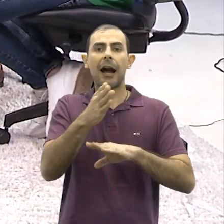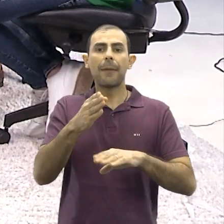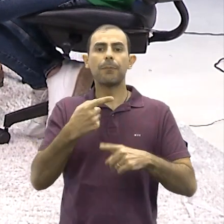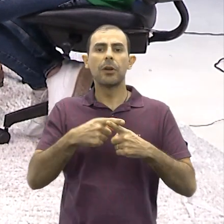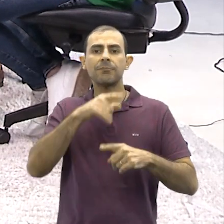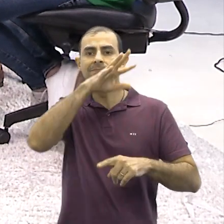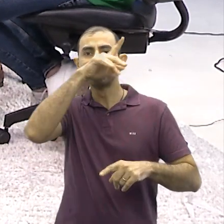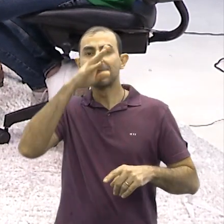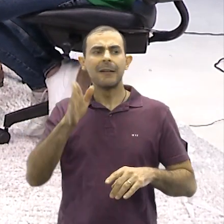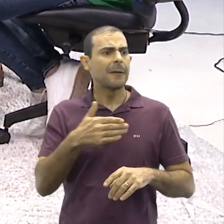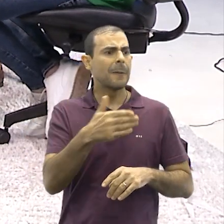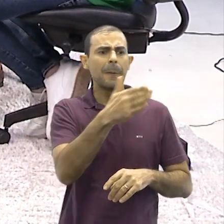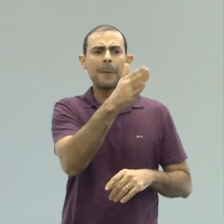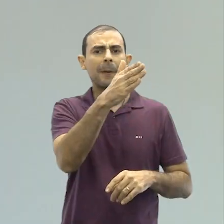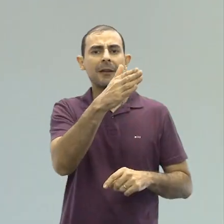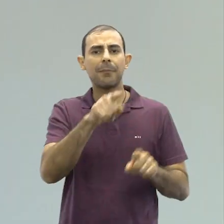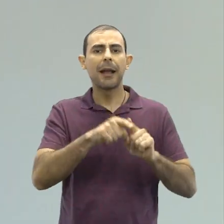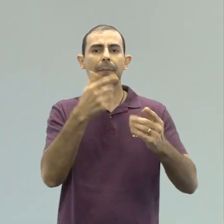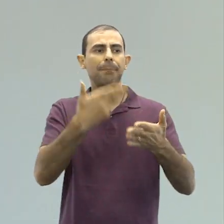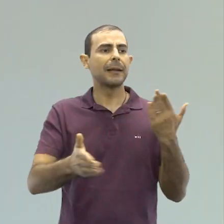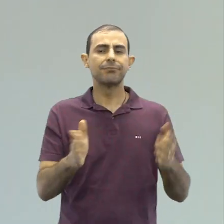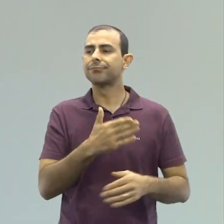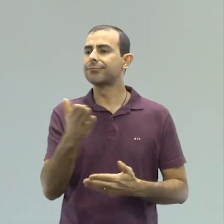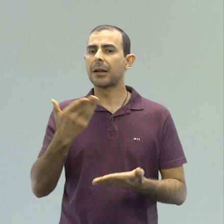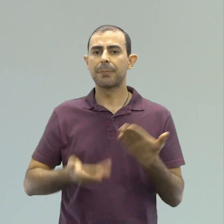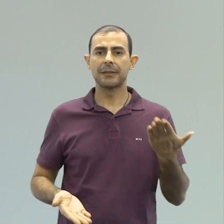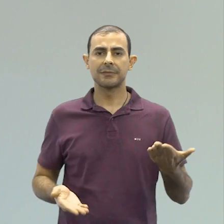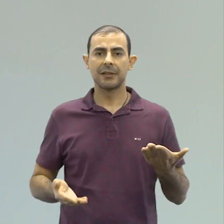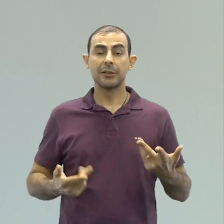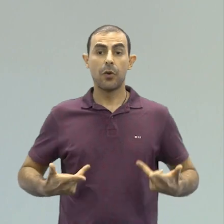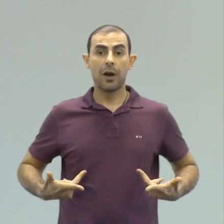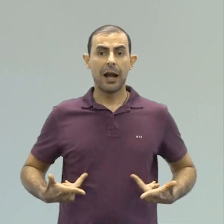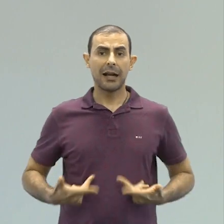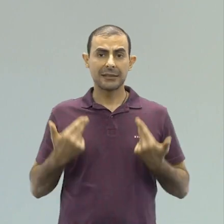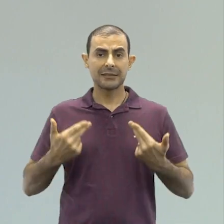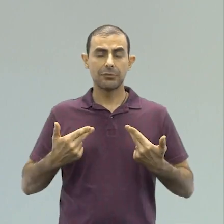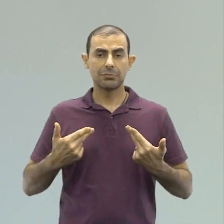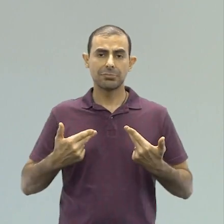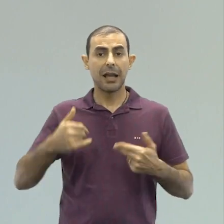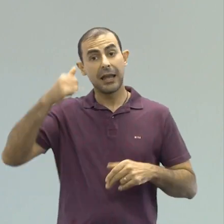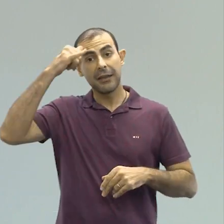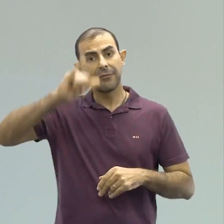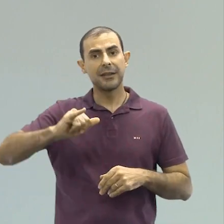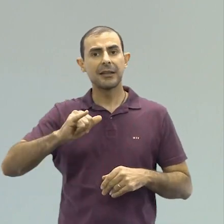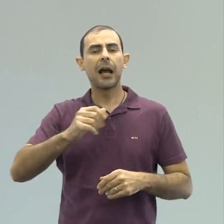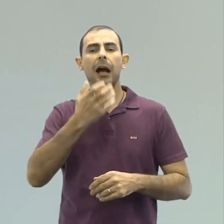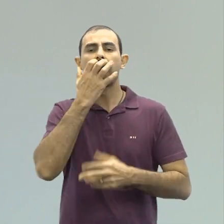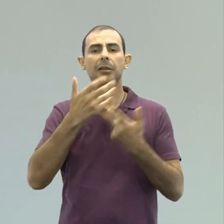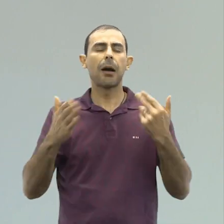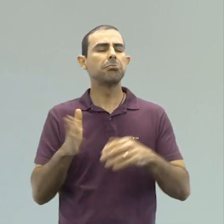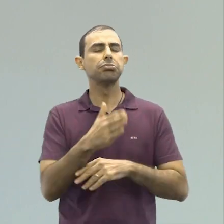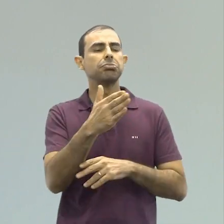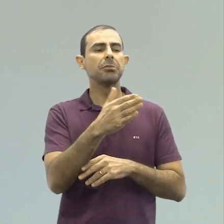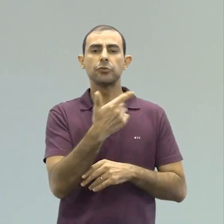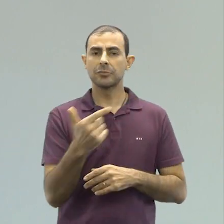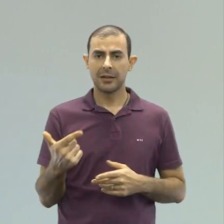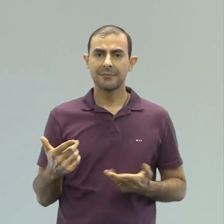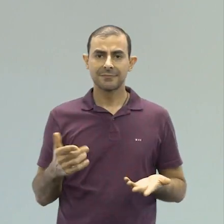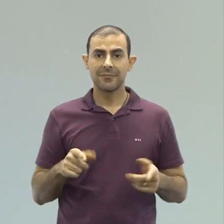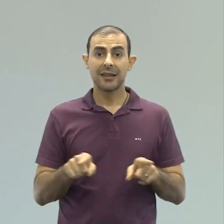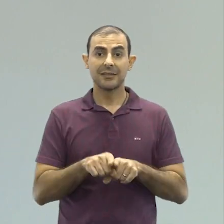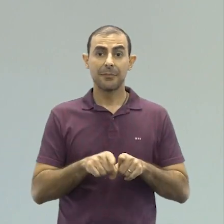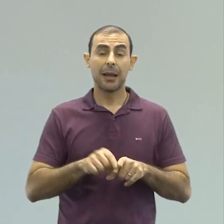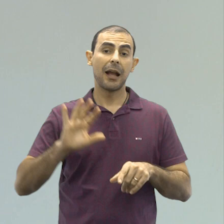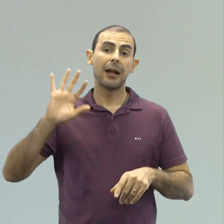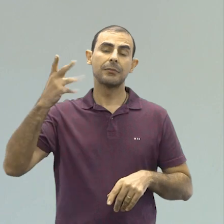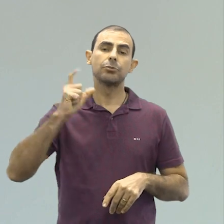se perde. Então, a castração evita a perda dos animais, por exemplo. Além do que fazer um controle populacional, né? Quando você tem uma fêmea, por exemplo,